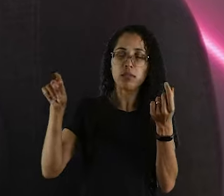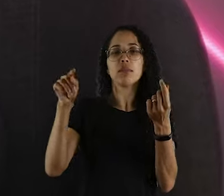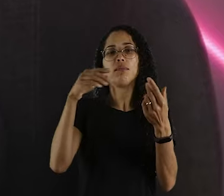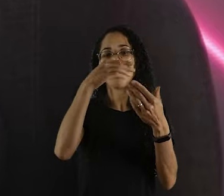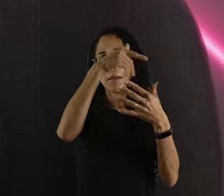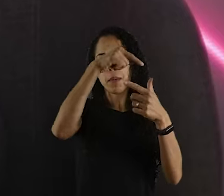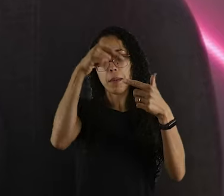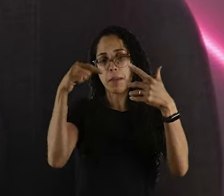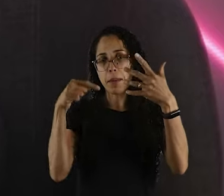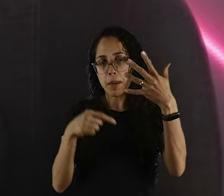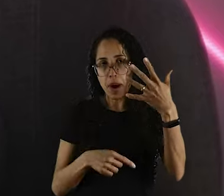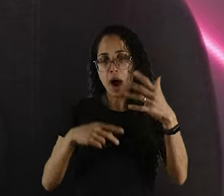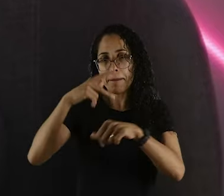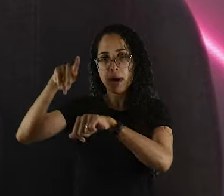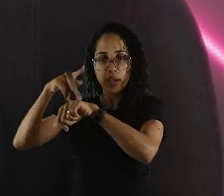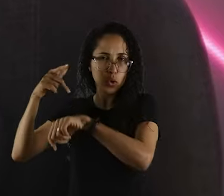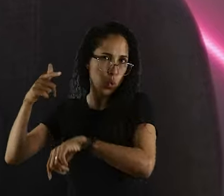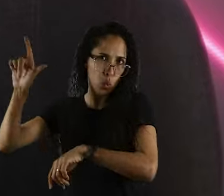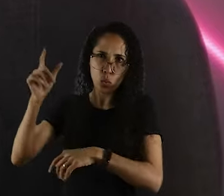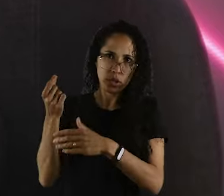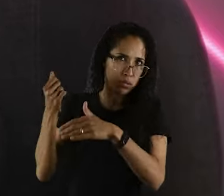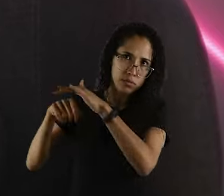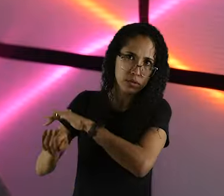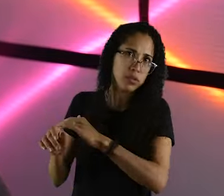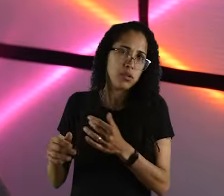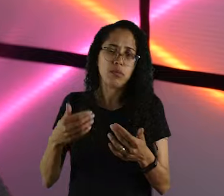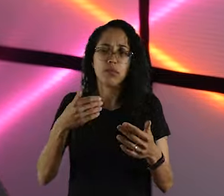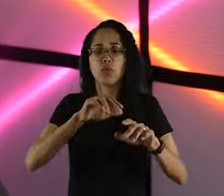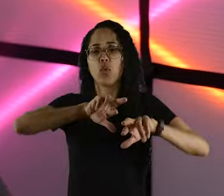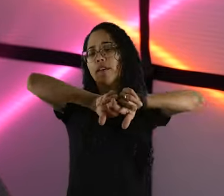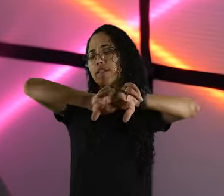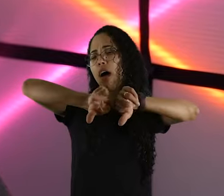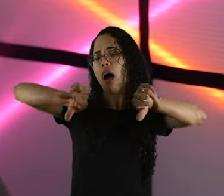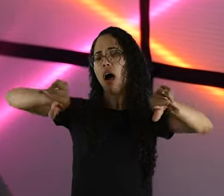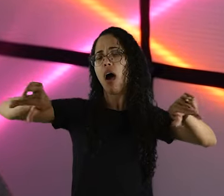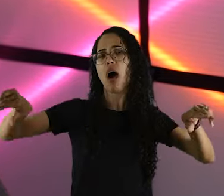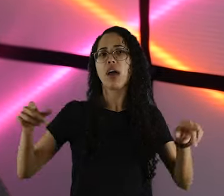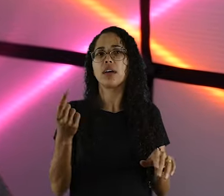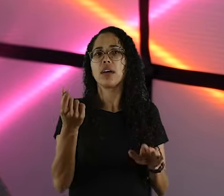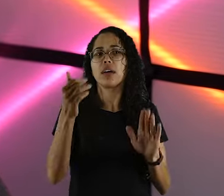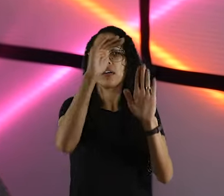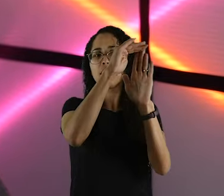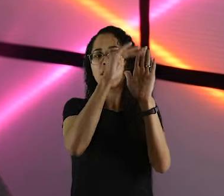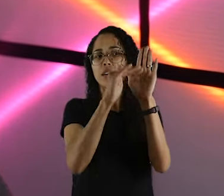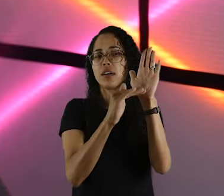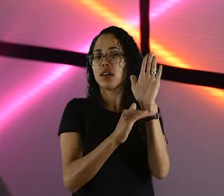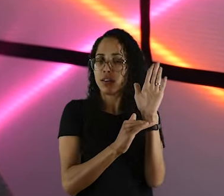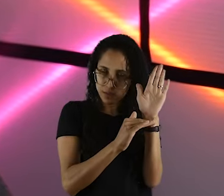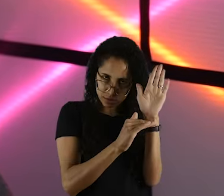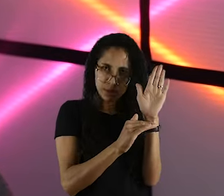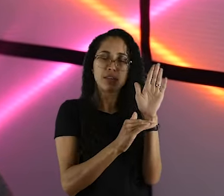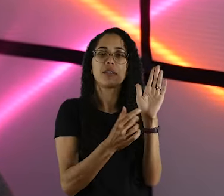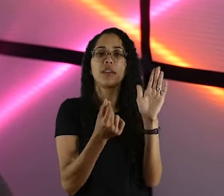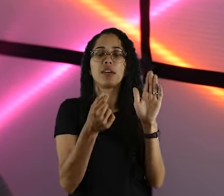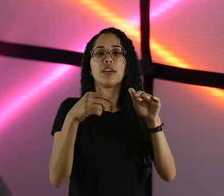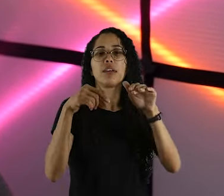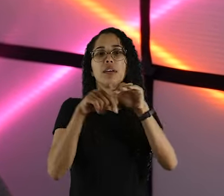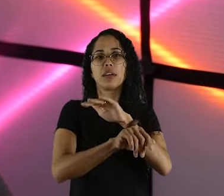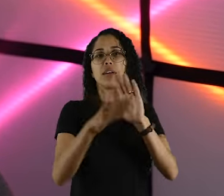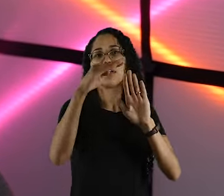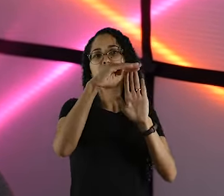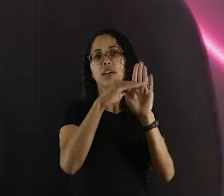carteira, numa coisa internacional, num, enfim, de vários tipos. Eu tenho uma carteira, digamos assim, é assim que se fala, de investimentos,